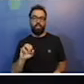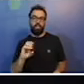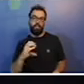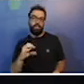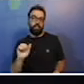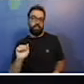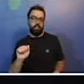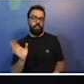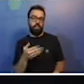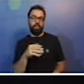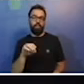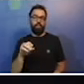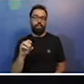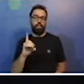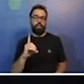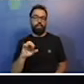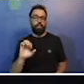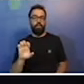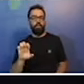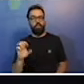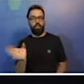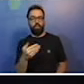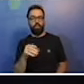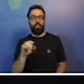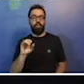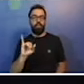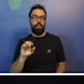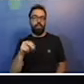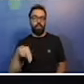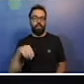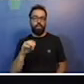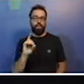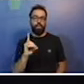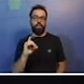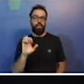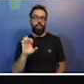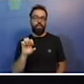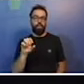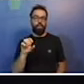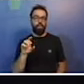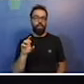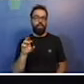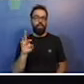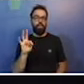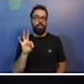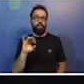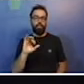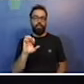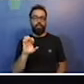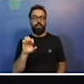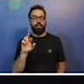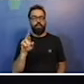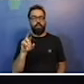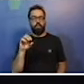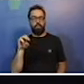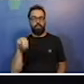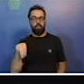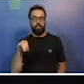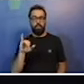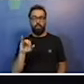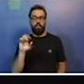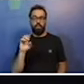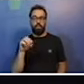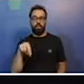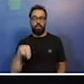indeterminado? Então, esse C é o índice de indeterminação do sujeito. Quando ele não... Aliás, existe o sujeito, porém a gente